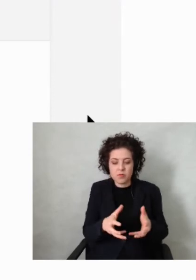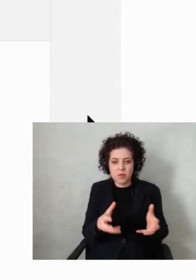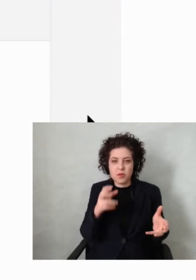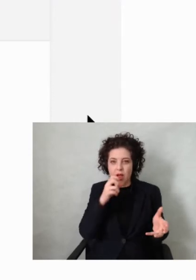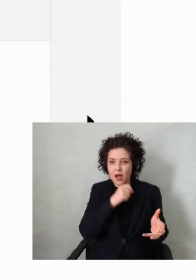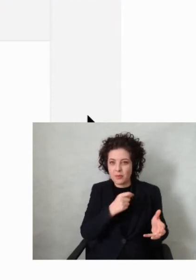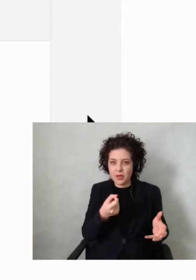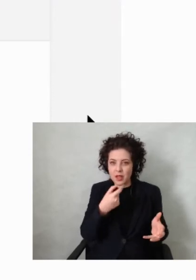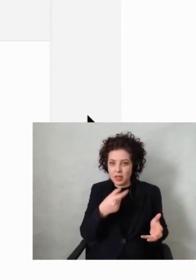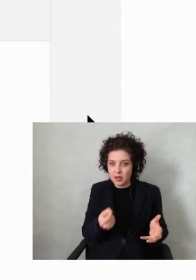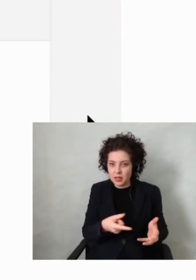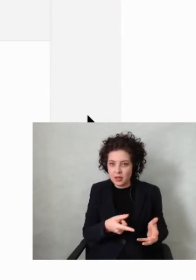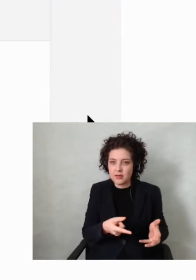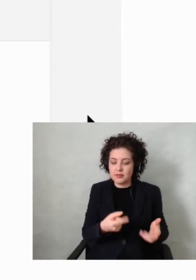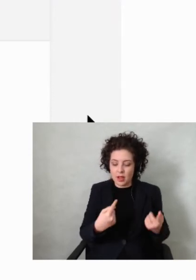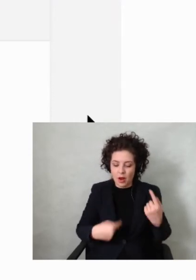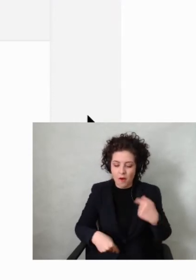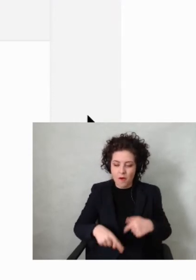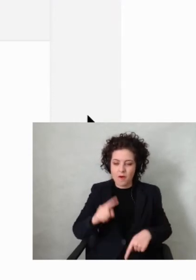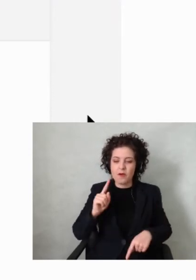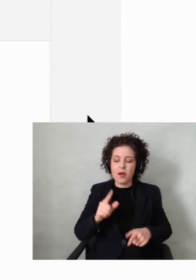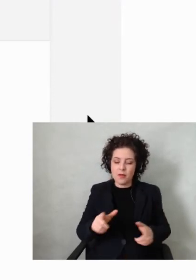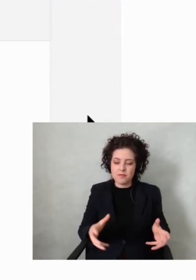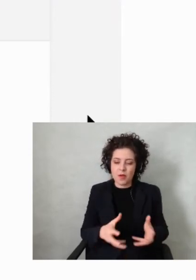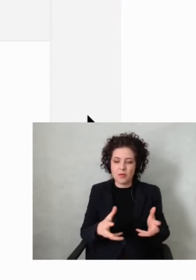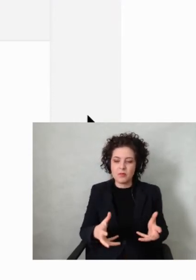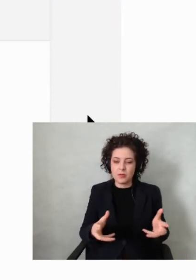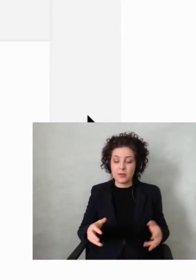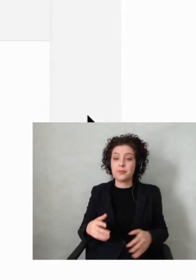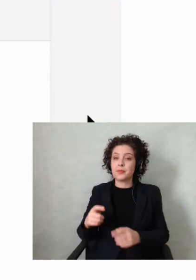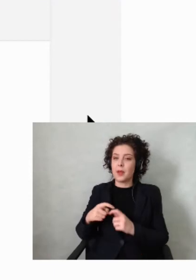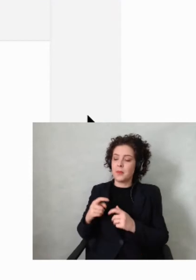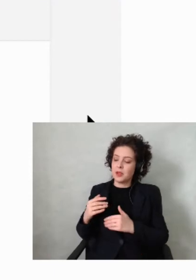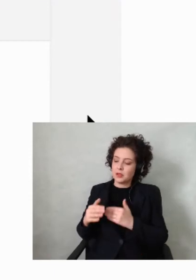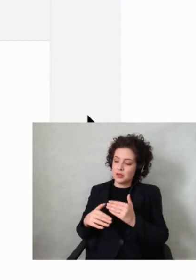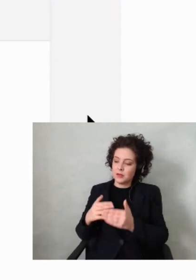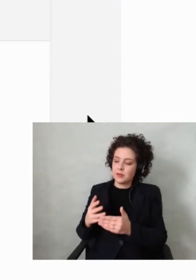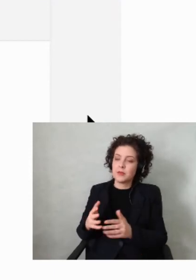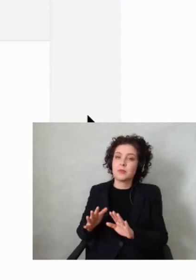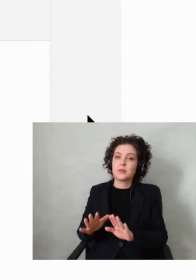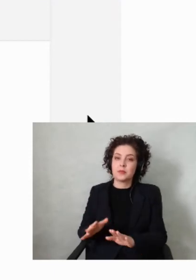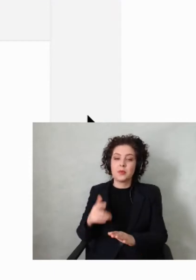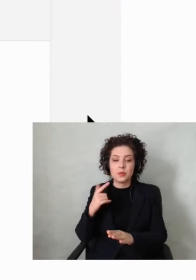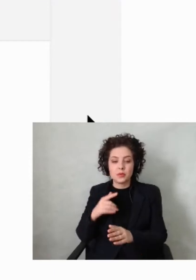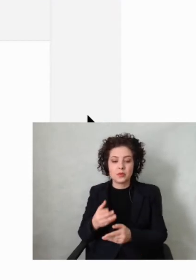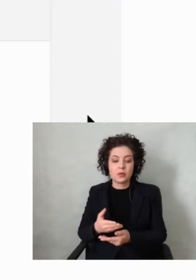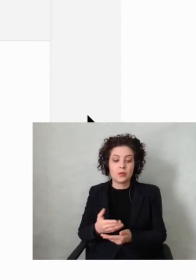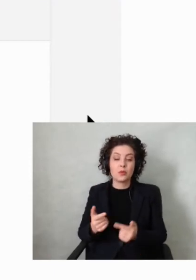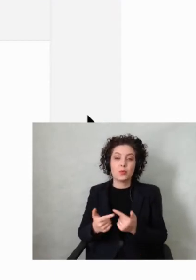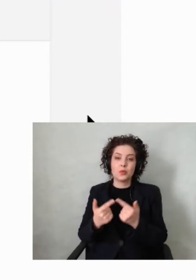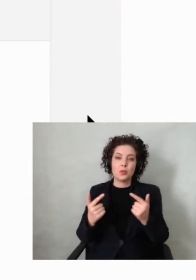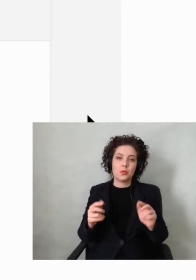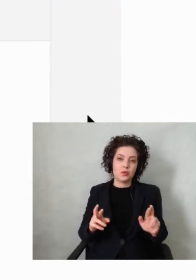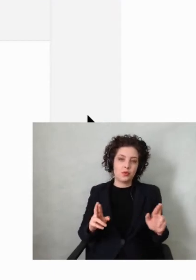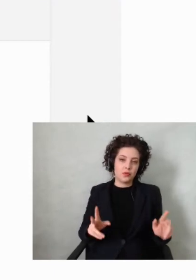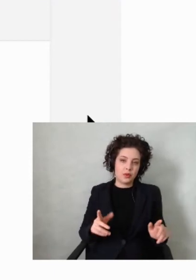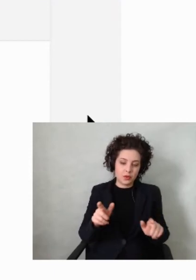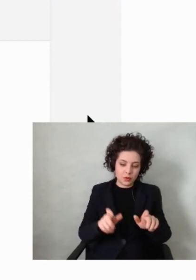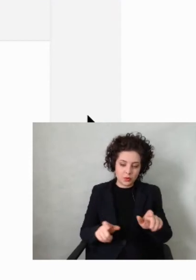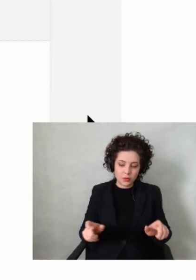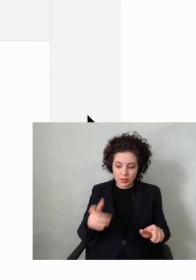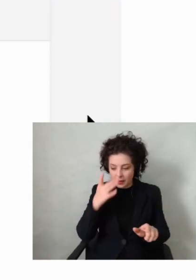Então, é claro que a medicina se desenvolveu muito e, com isso, ofereceu uma sorte completamente diferente para pacientes portadores de